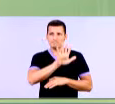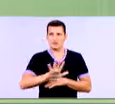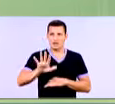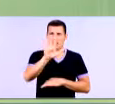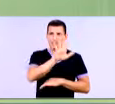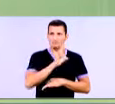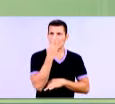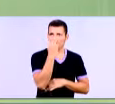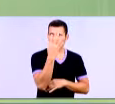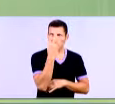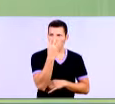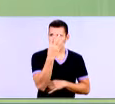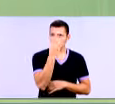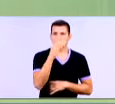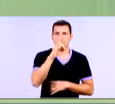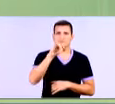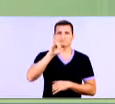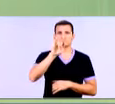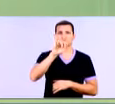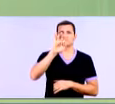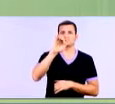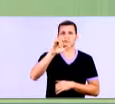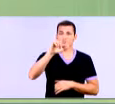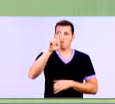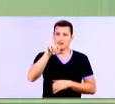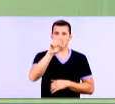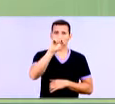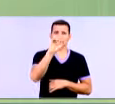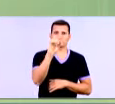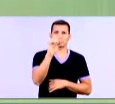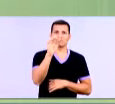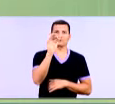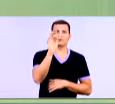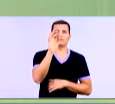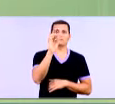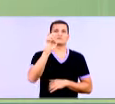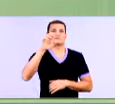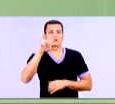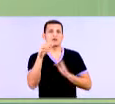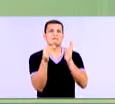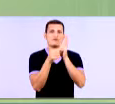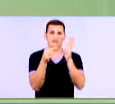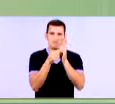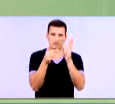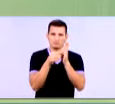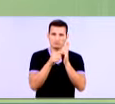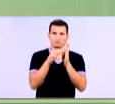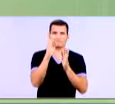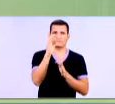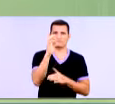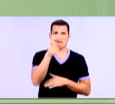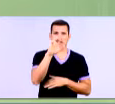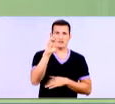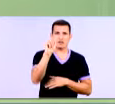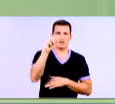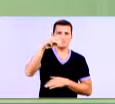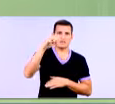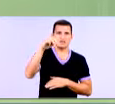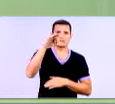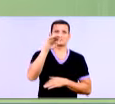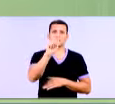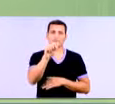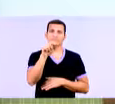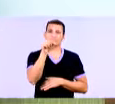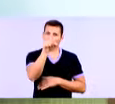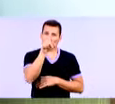digital. Então esse é o software que nós adotamos para essa disciplina e esse é o software que você vai trabalhar durante essa semana